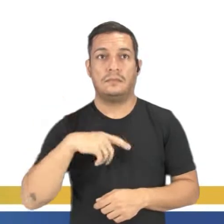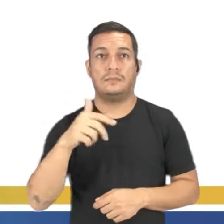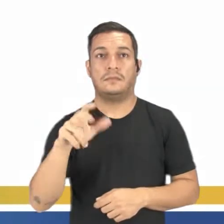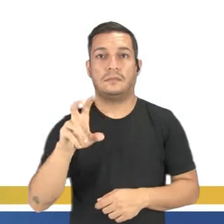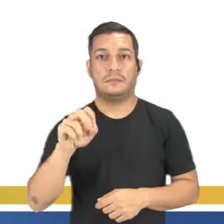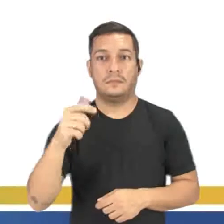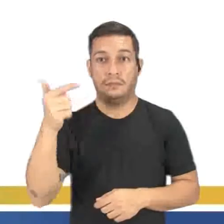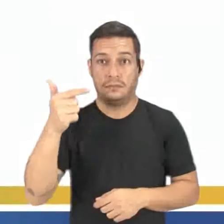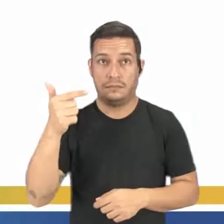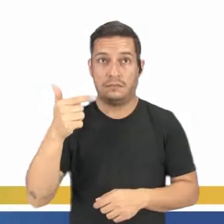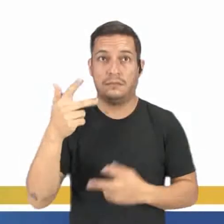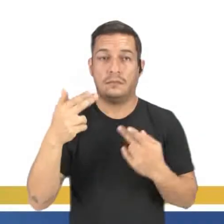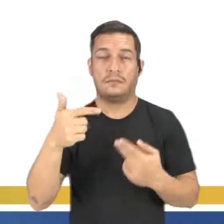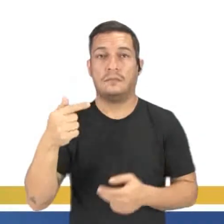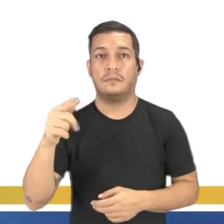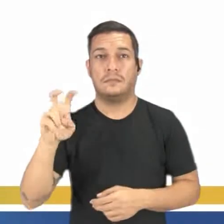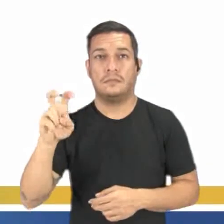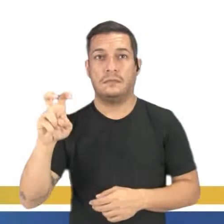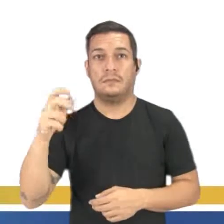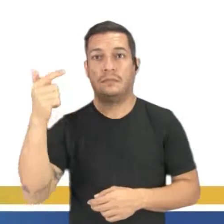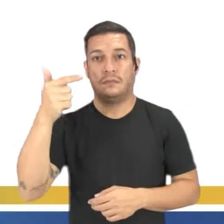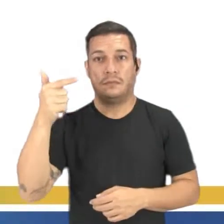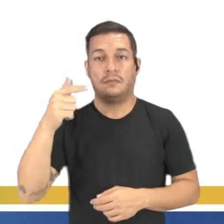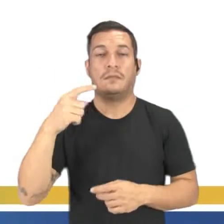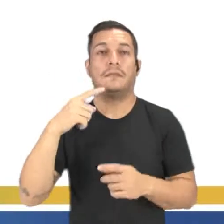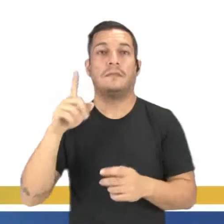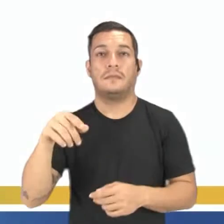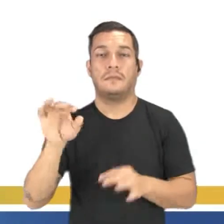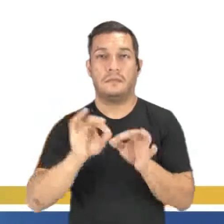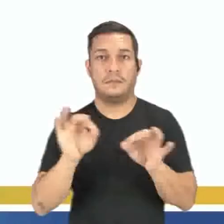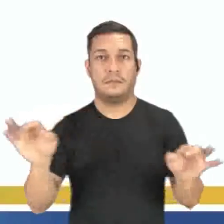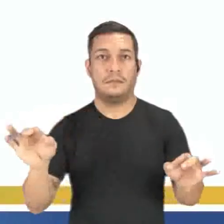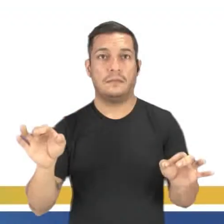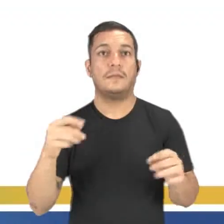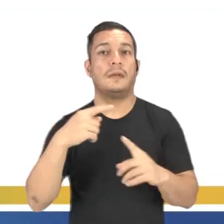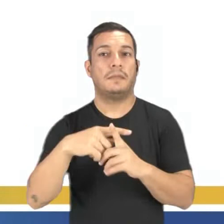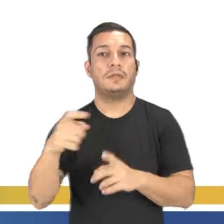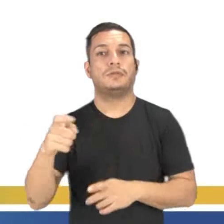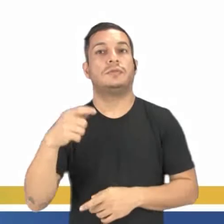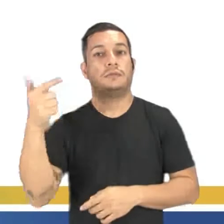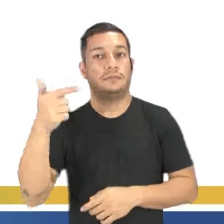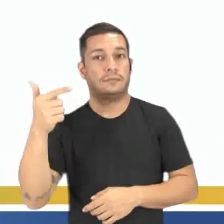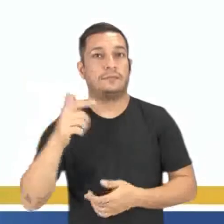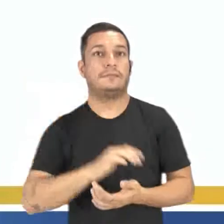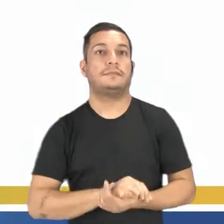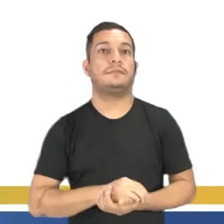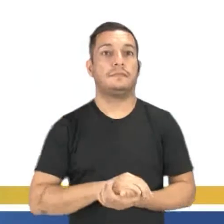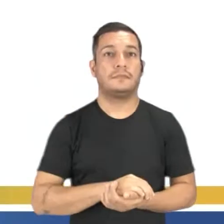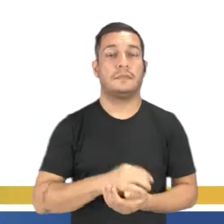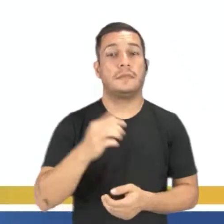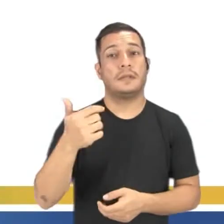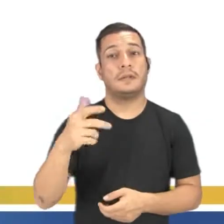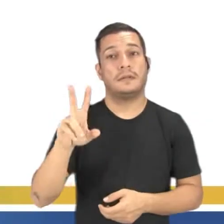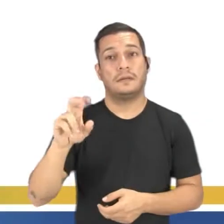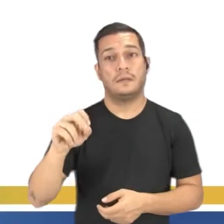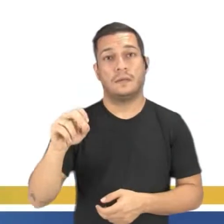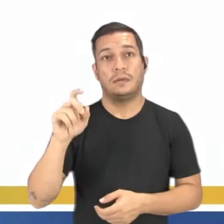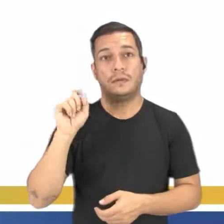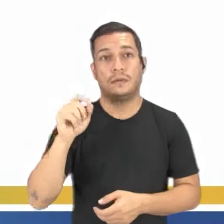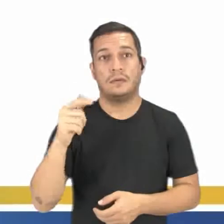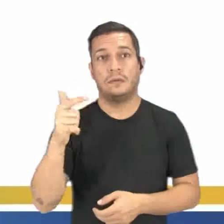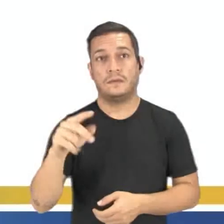temos 150 ao quadrado igual a 75 ao quadrado, que é a medida desse cateto, mais x ao quadrado. 150 nos